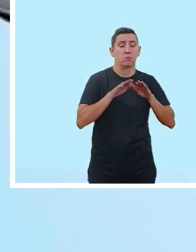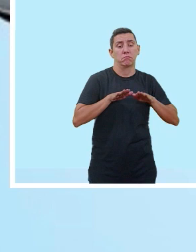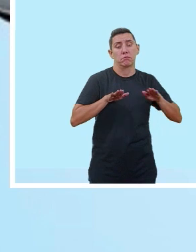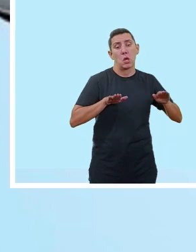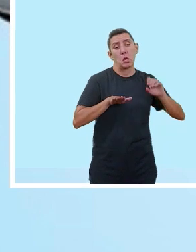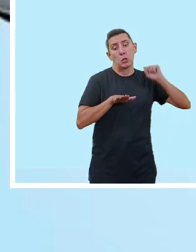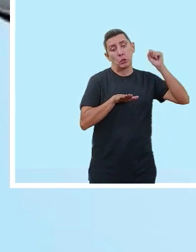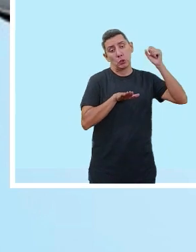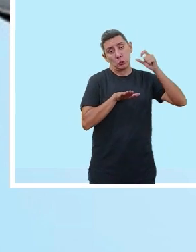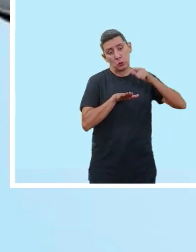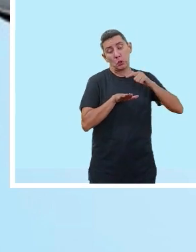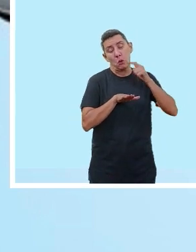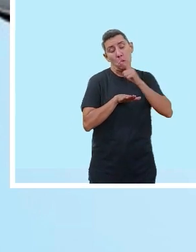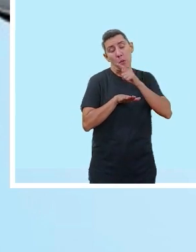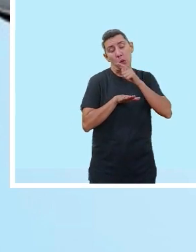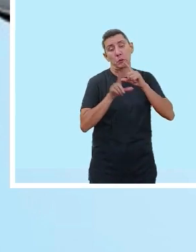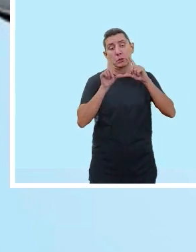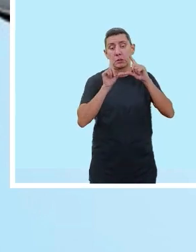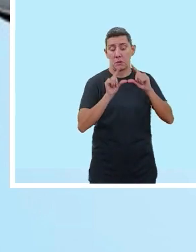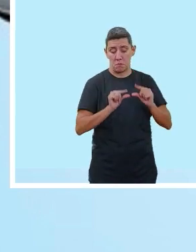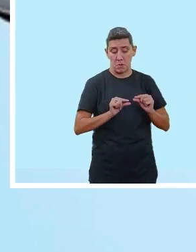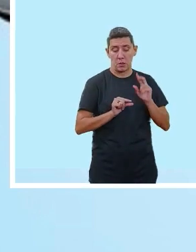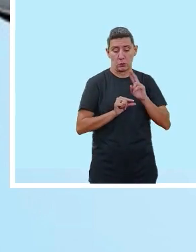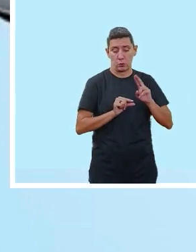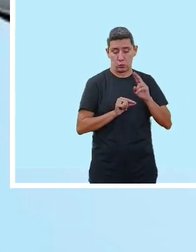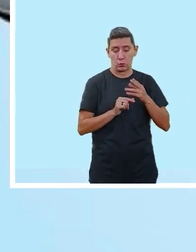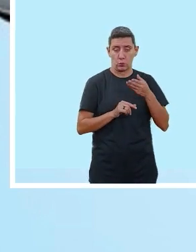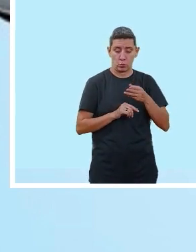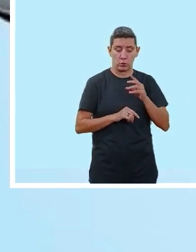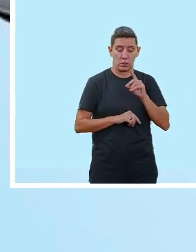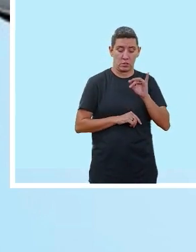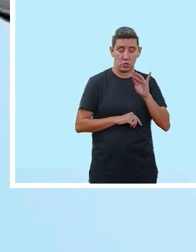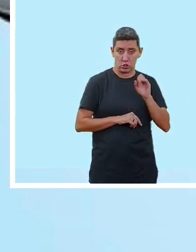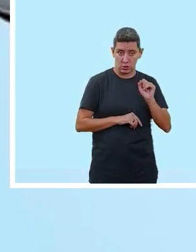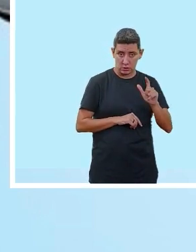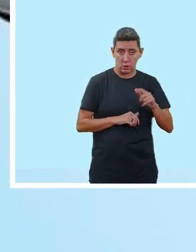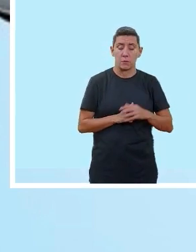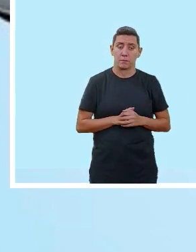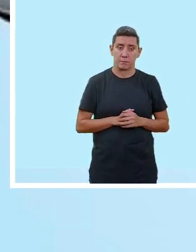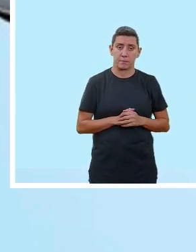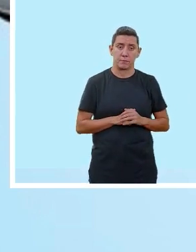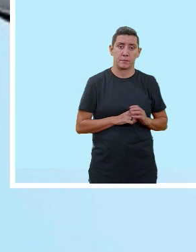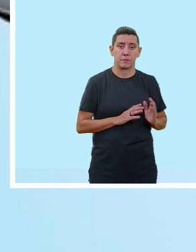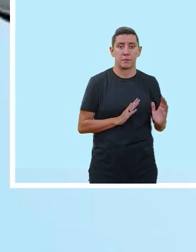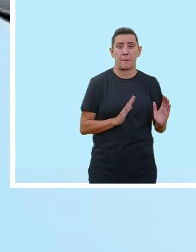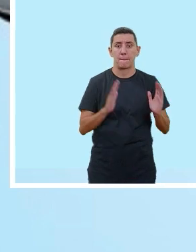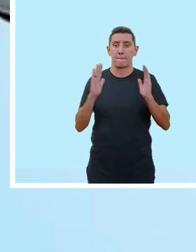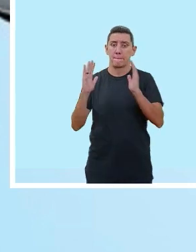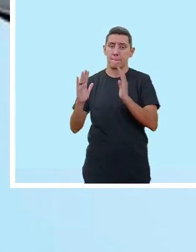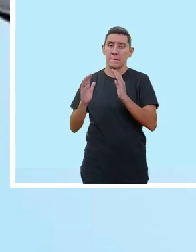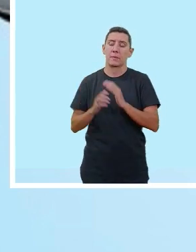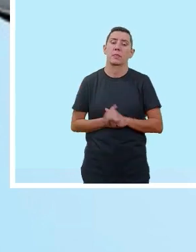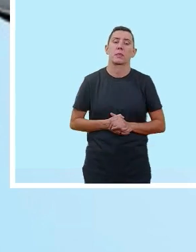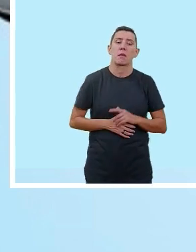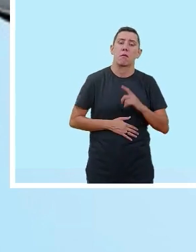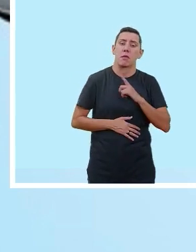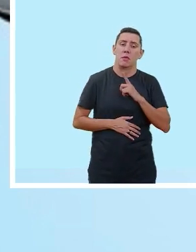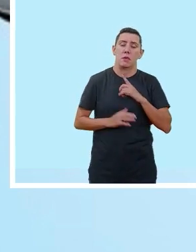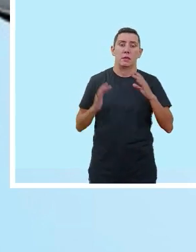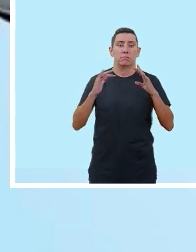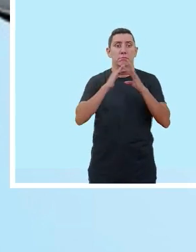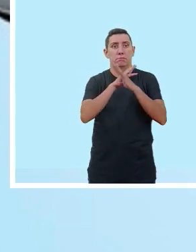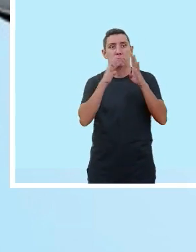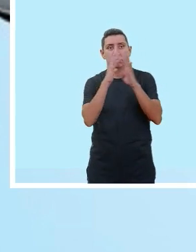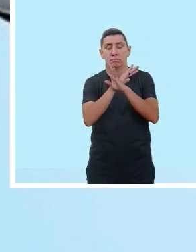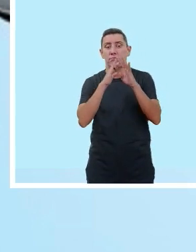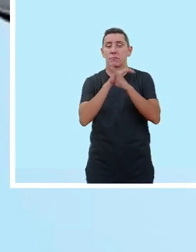para ajudar na redução desse consumo de energia. Passando por isso, a gente tem aqui grandes data centers, por exemplo, como eu